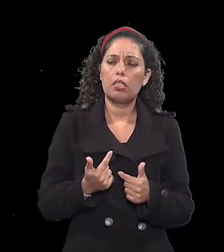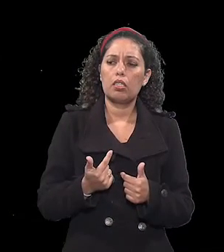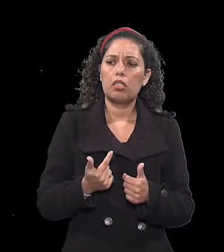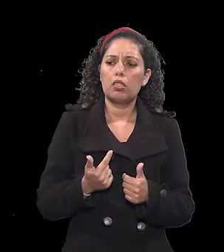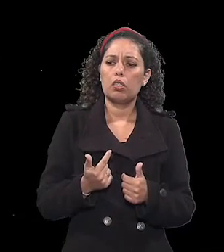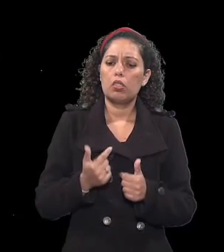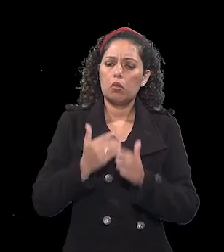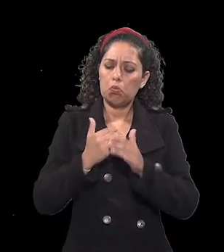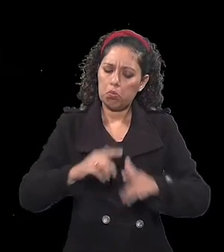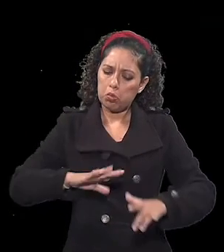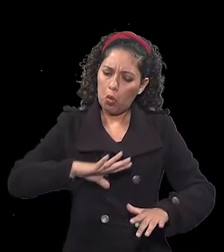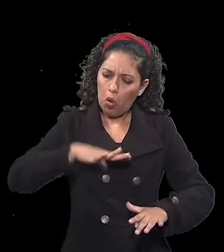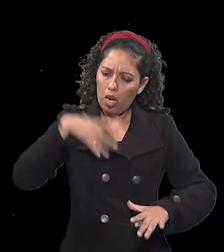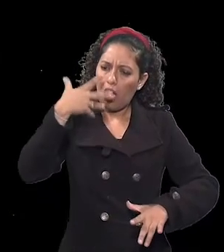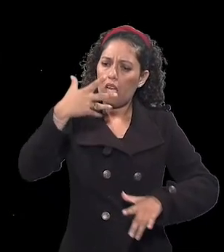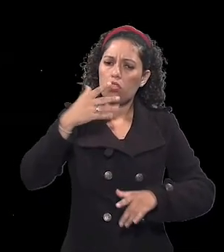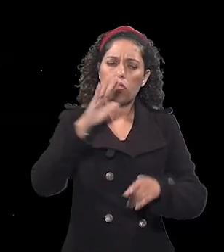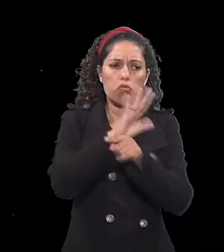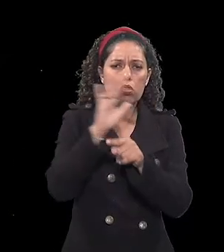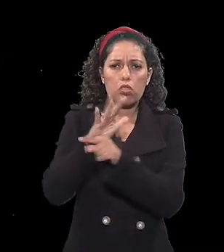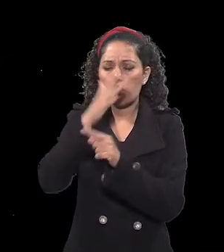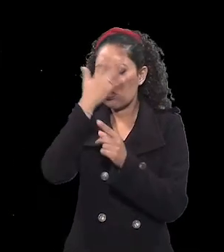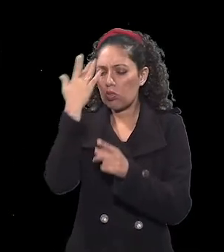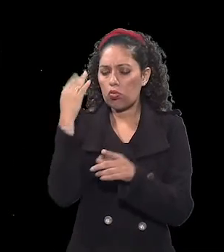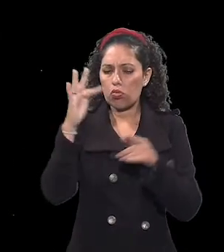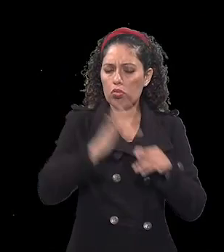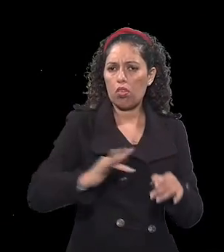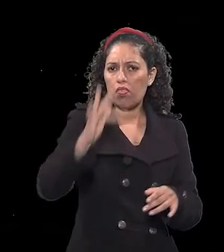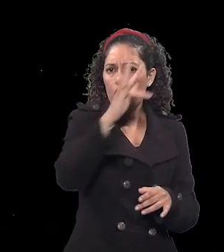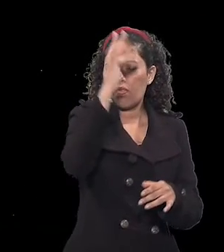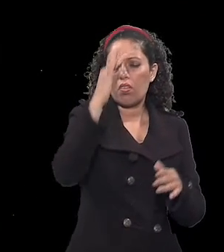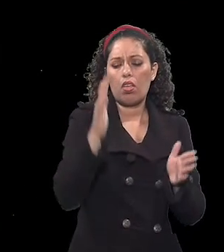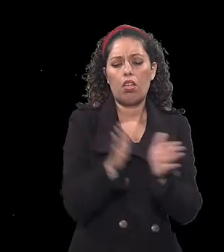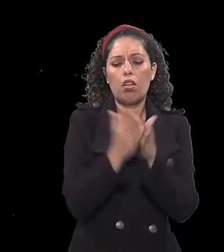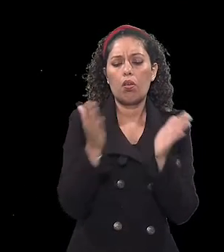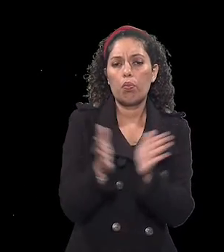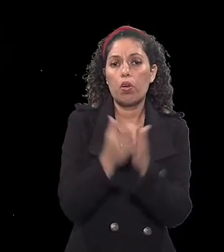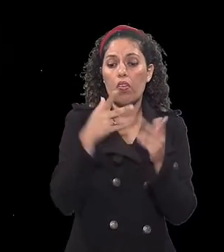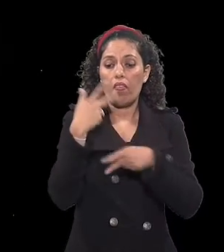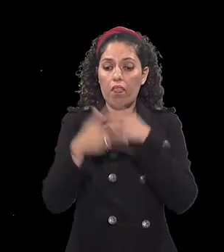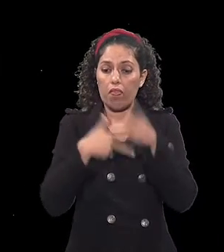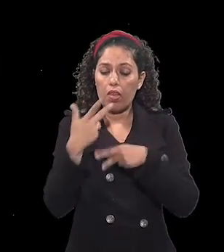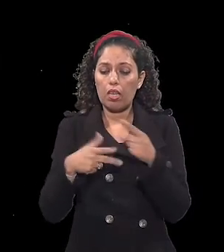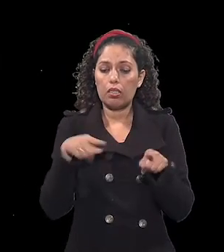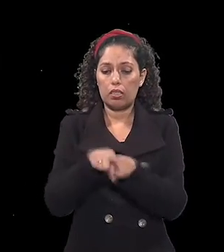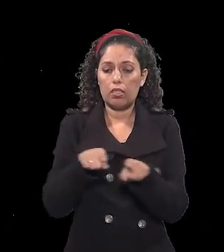valorização das pessoas da favela e da periferia, você trabalha com a questão